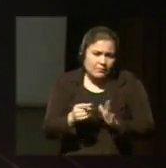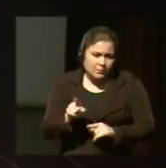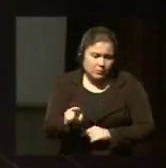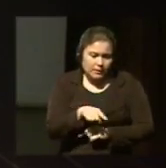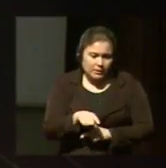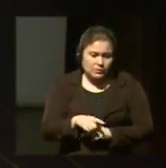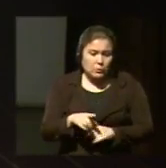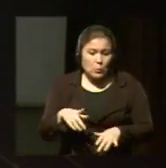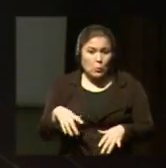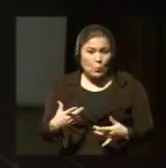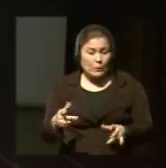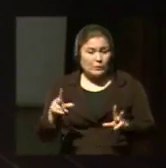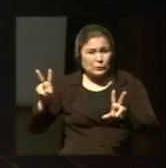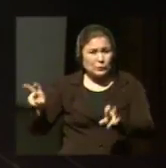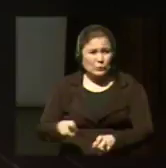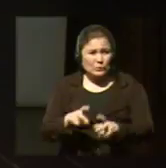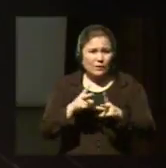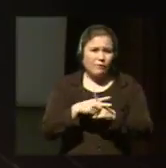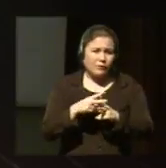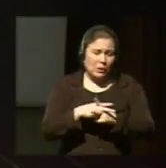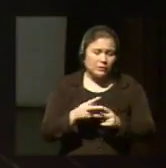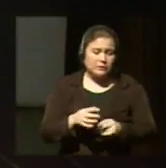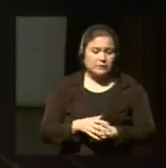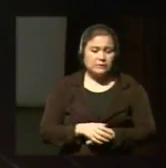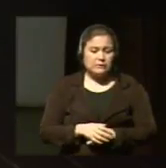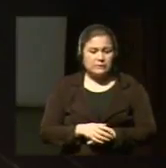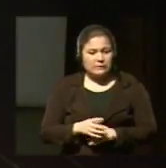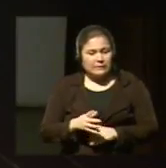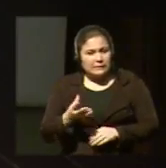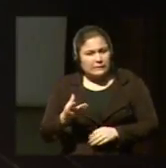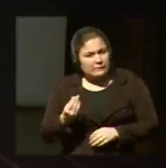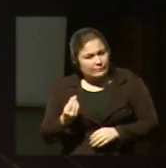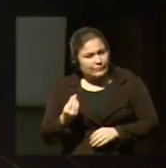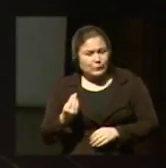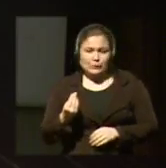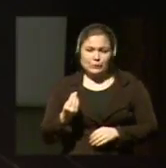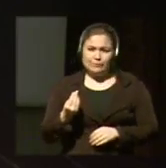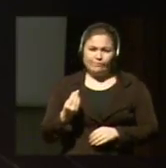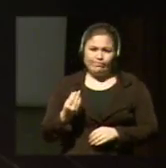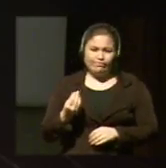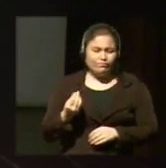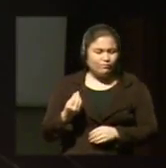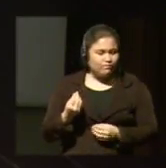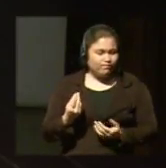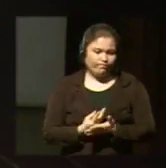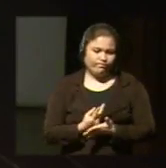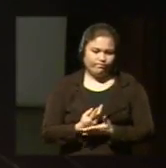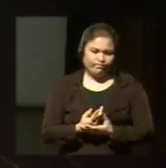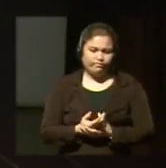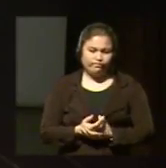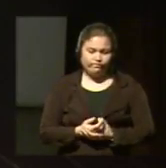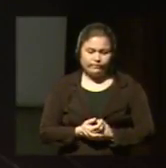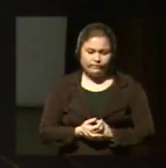à violência, isso é muito candente.